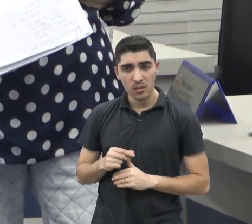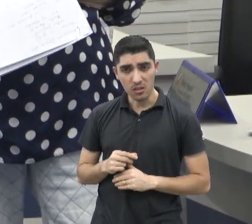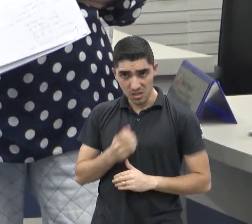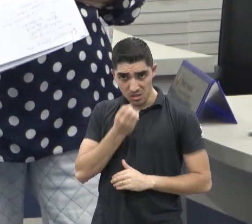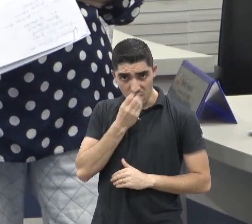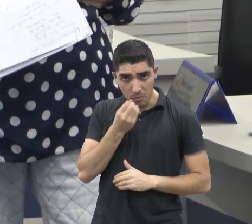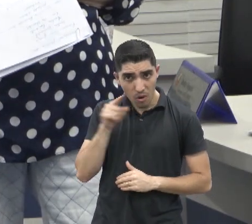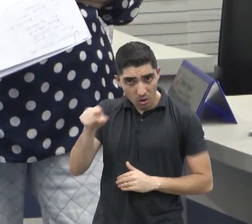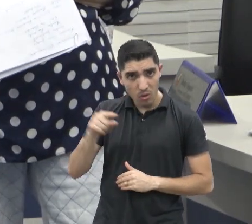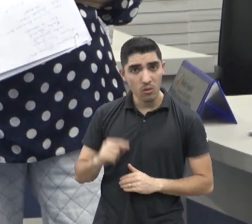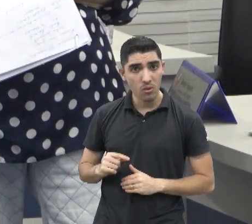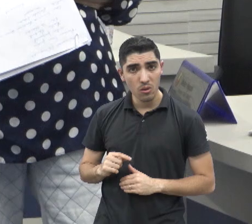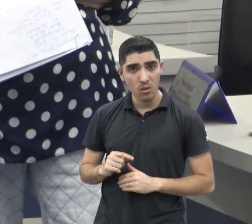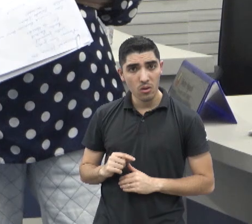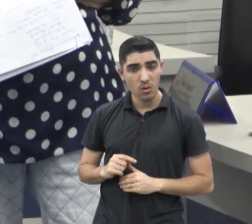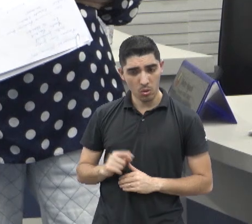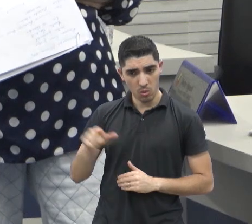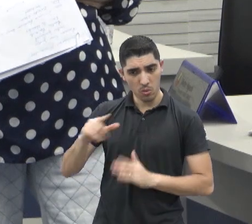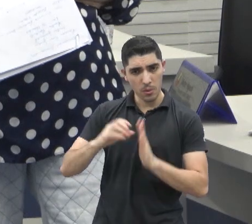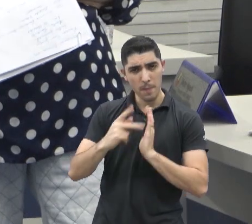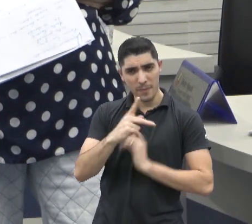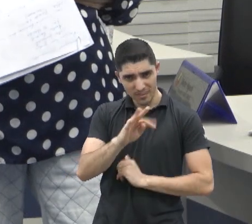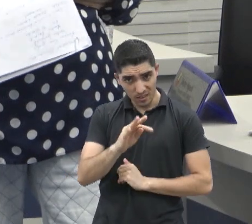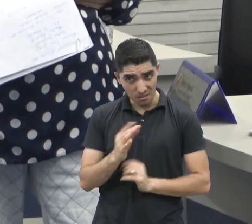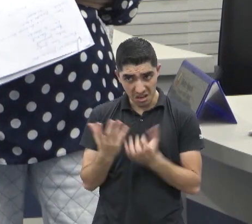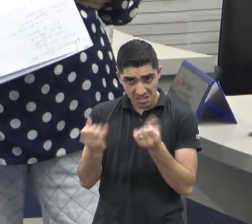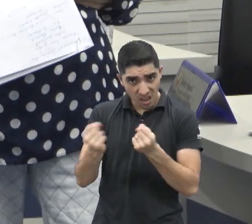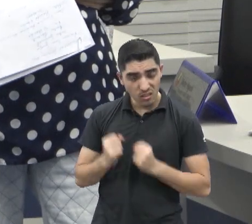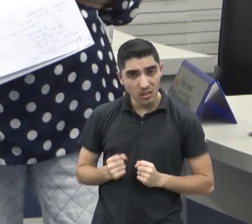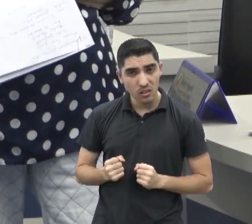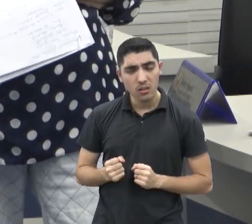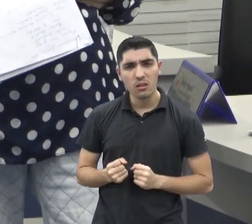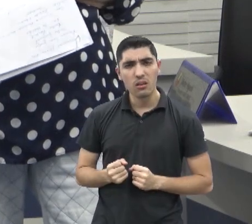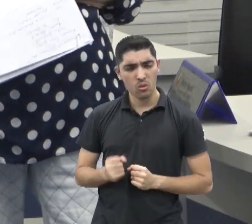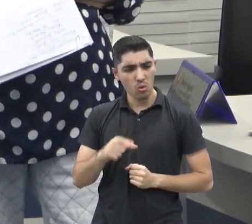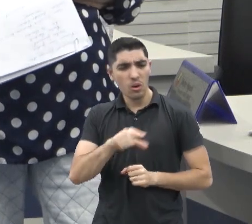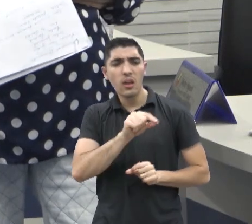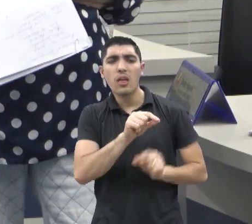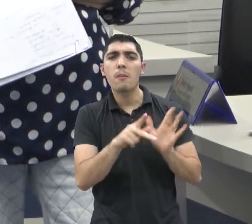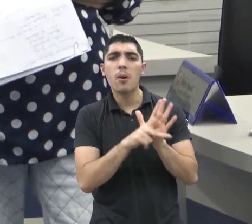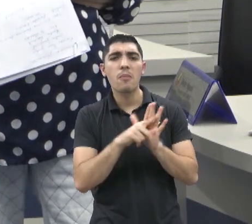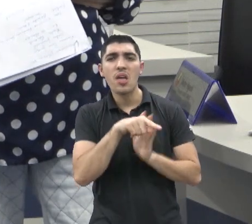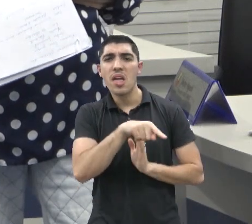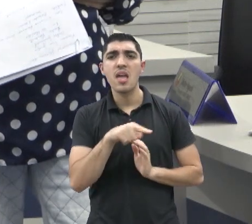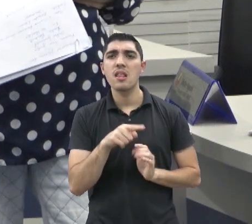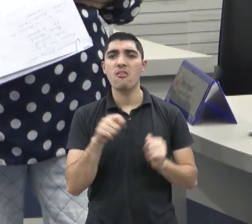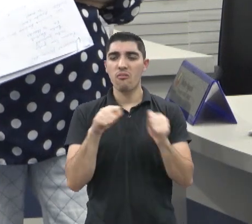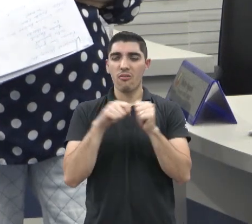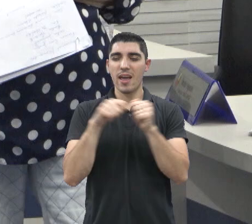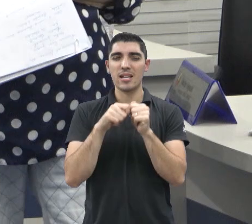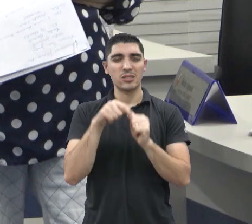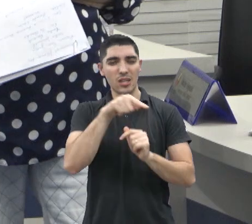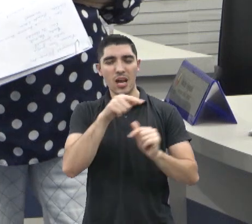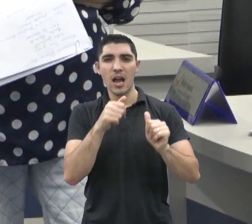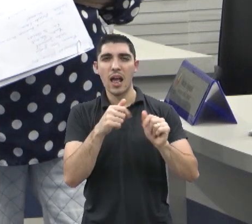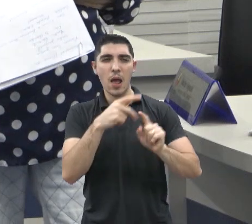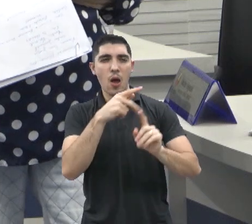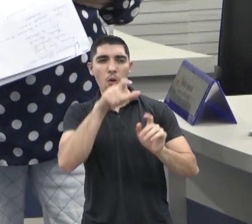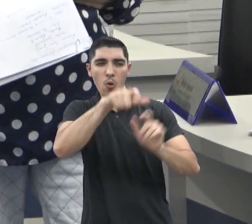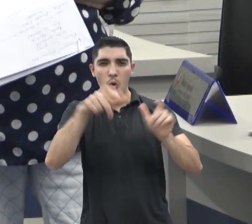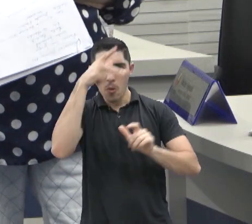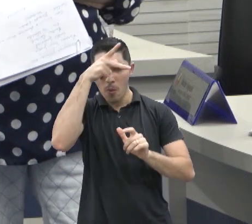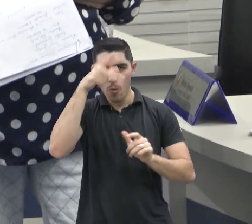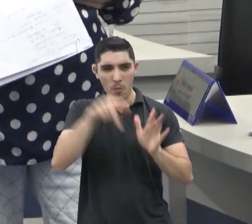Balheiro. O que eles fizeram com o servidor está certo? O que eles fizeram com o transporte está certo? Ou será que a